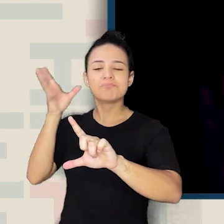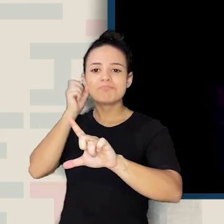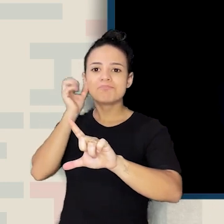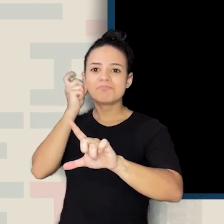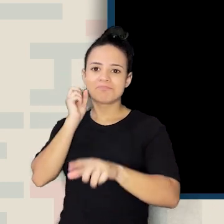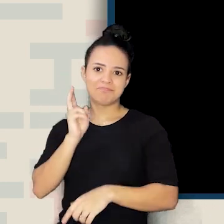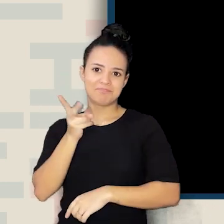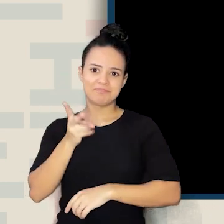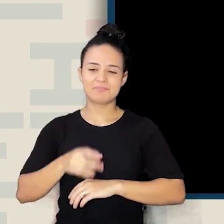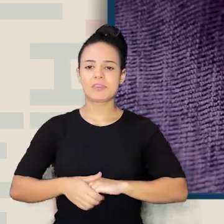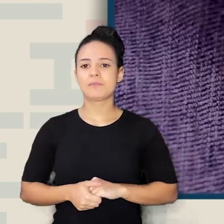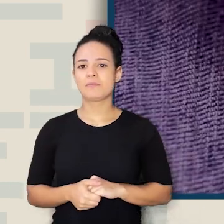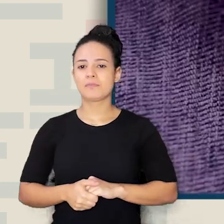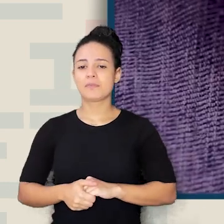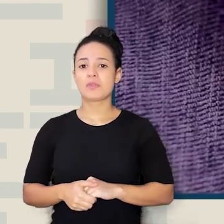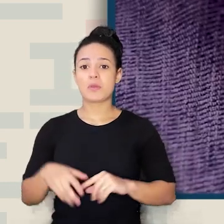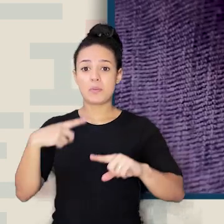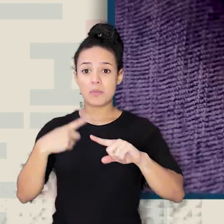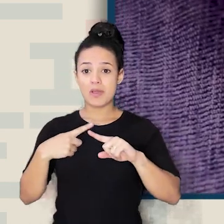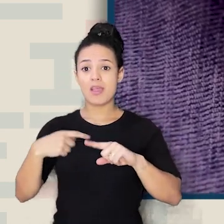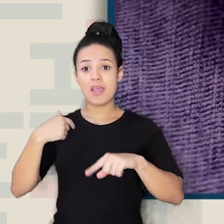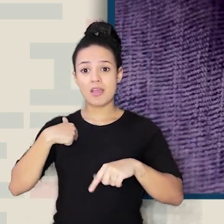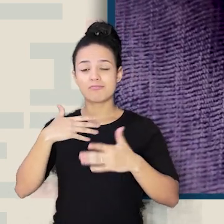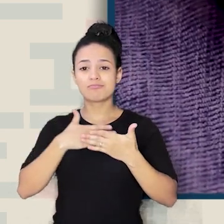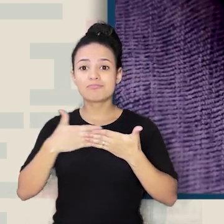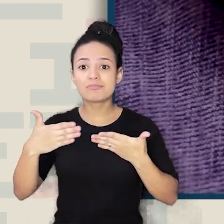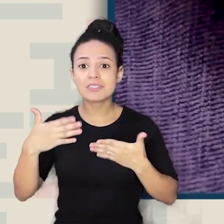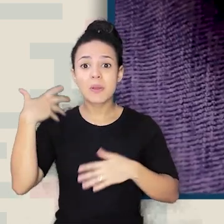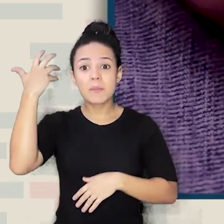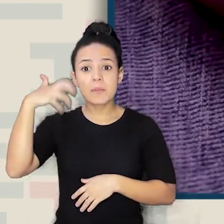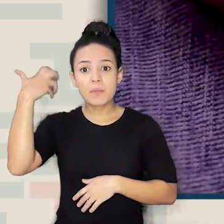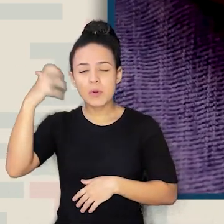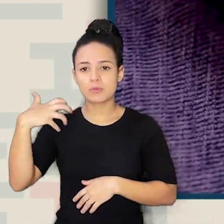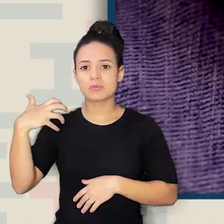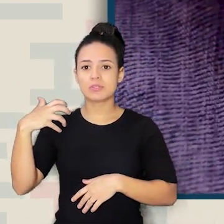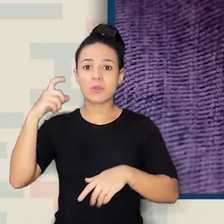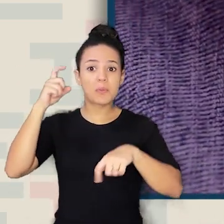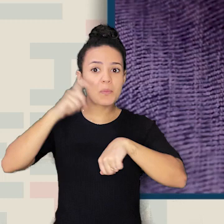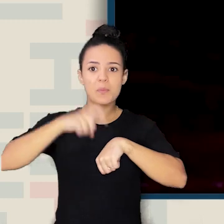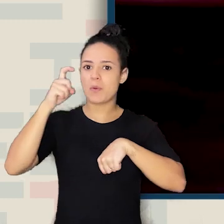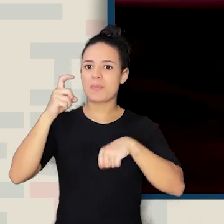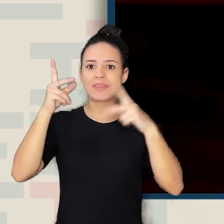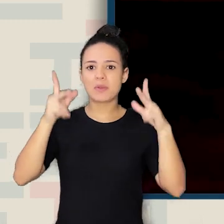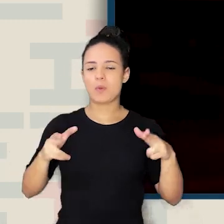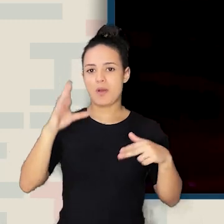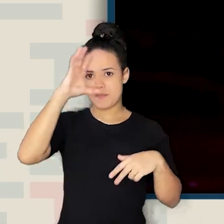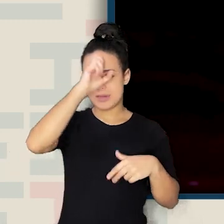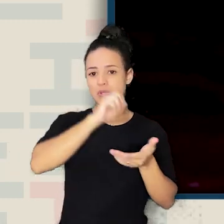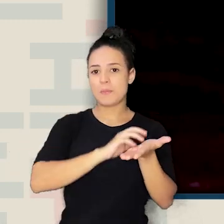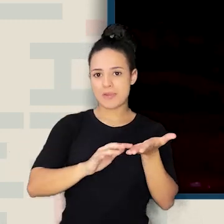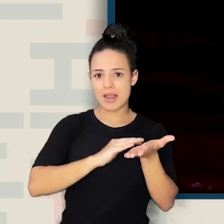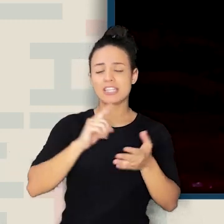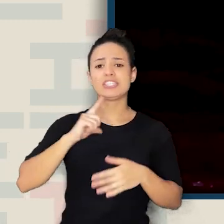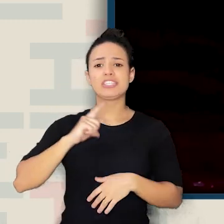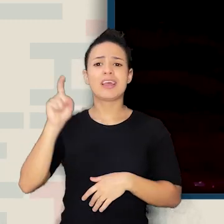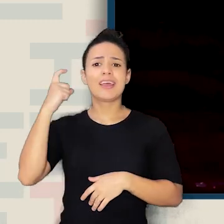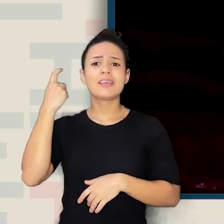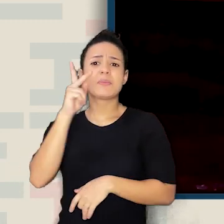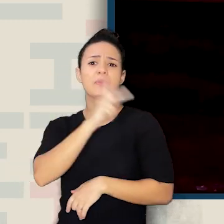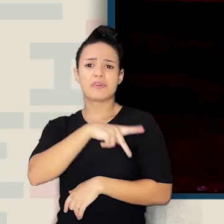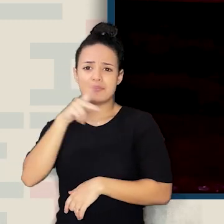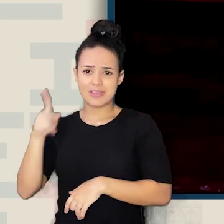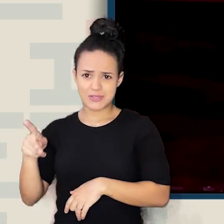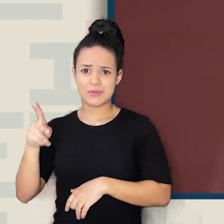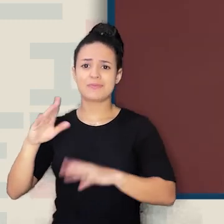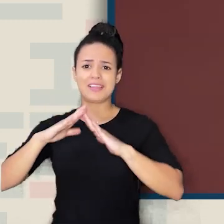Porque eu entrei na música no mesmo tempo em que eu aprendia o Braille. Tinha um professor na escola onde eu estudei, né,